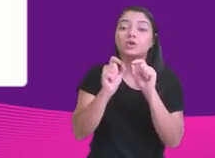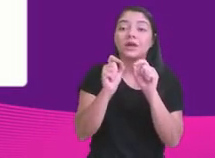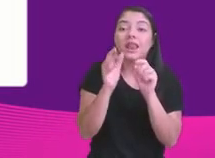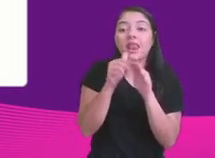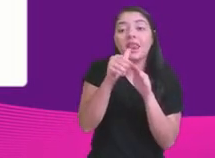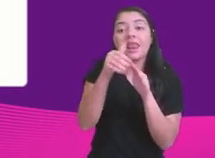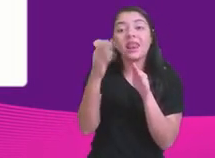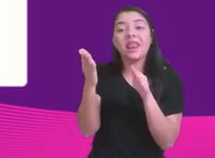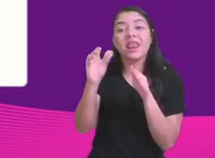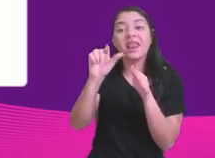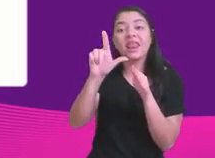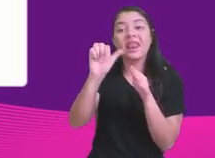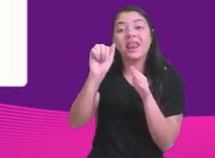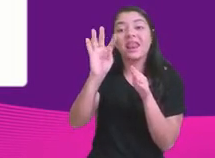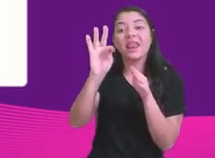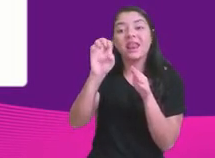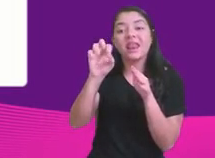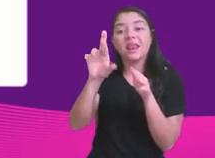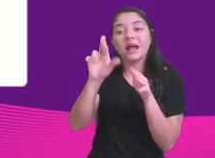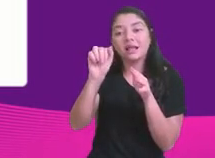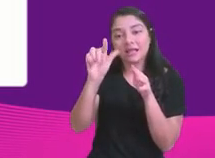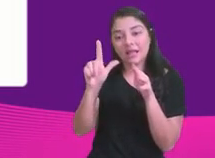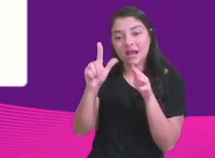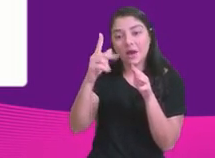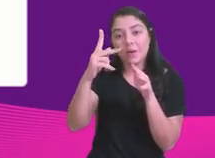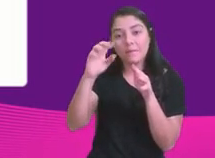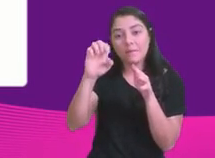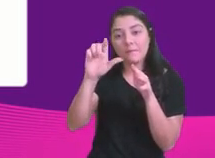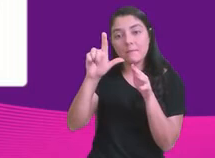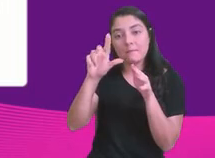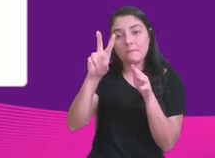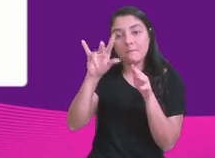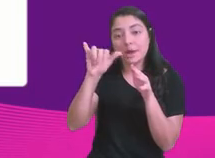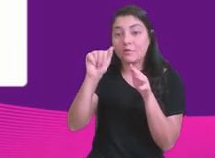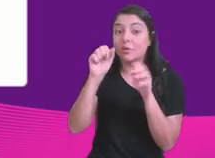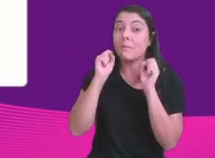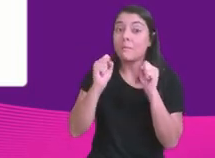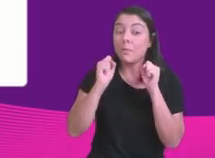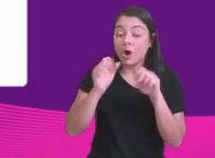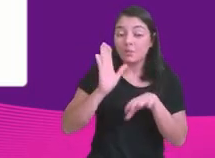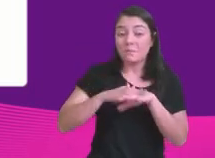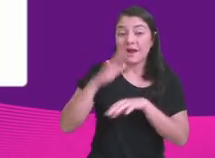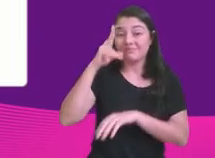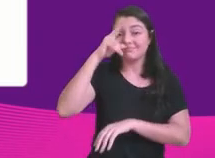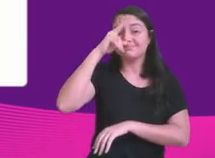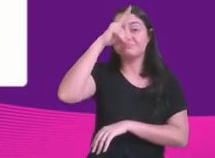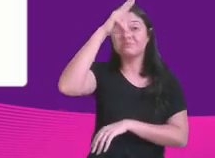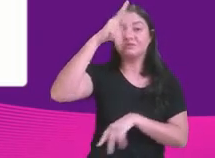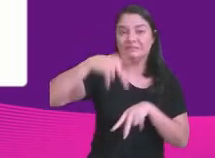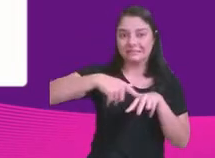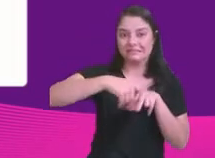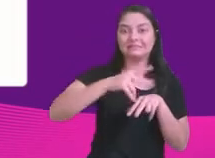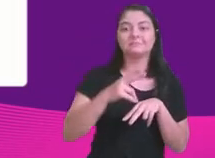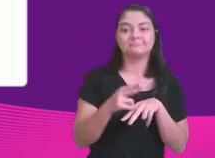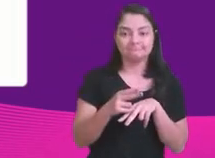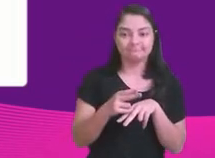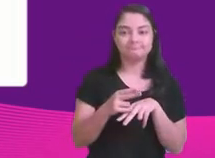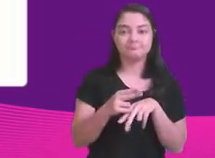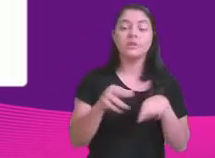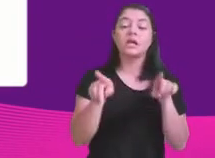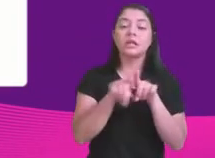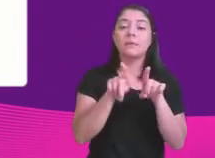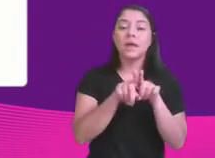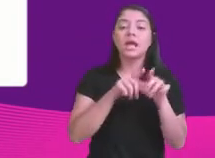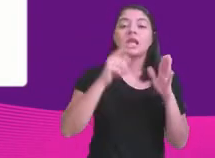você acaba fazendo uma excisão mais radical do que excisão total do mesorreto. Além disso, na literatura, nós